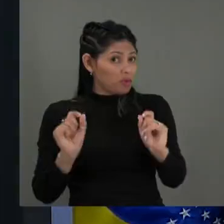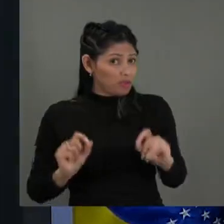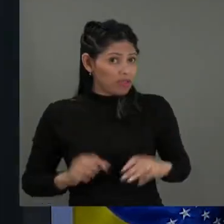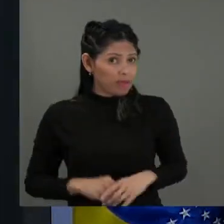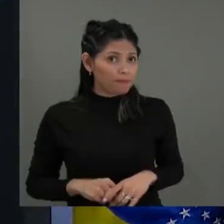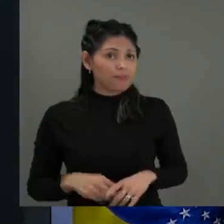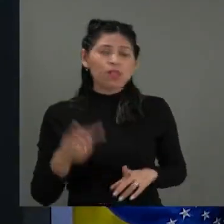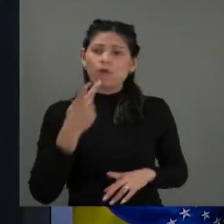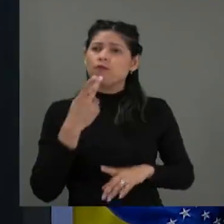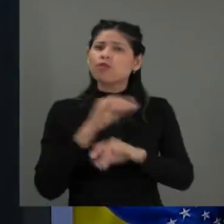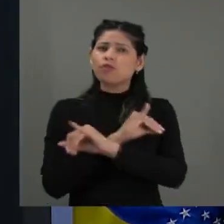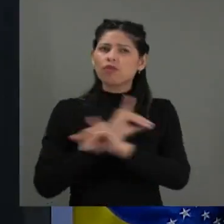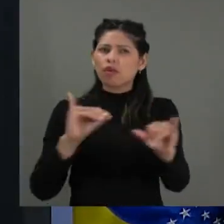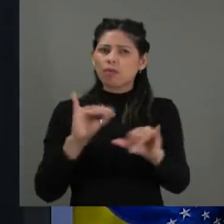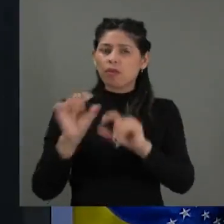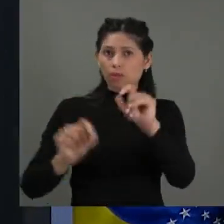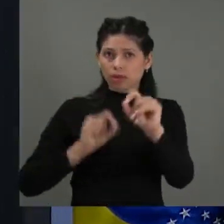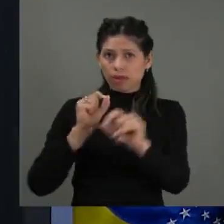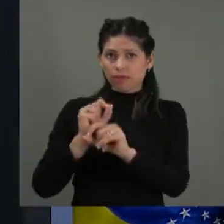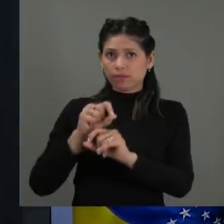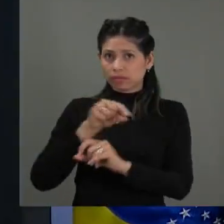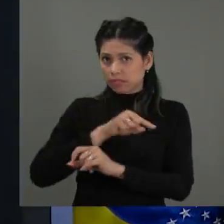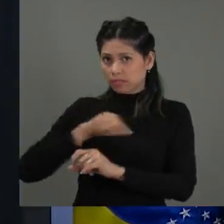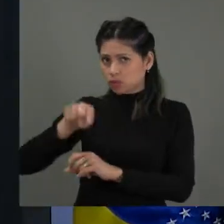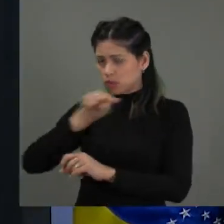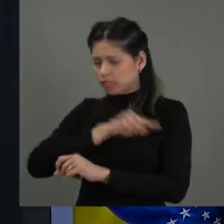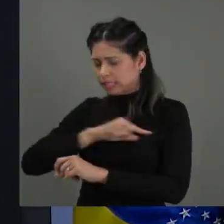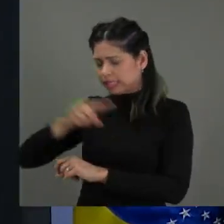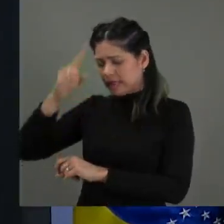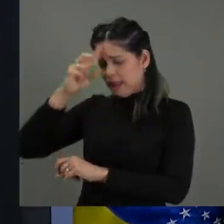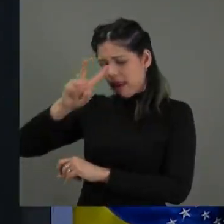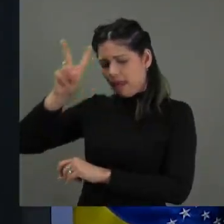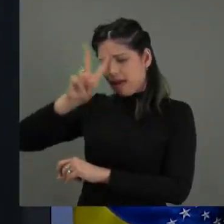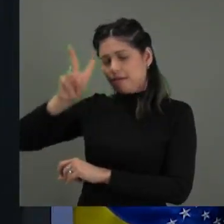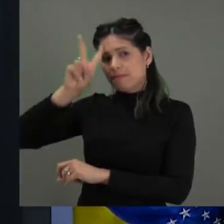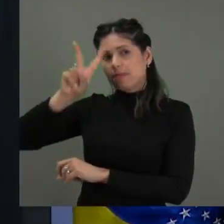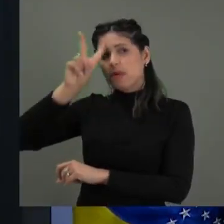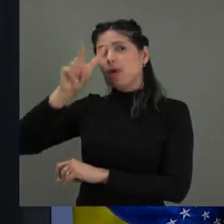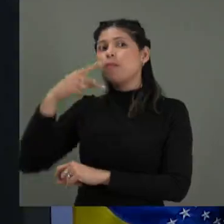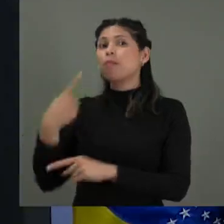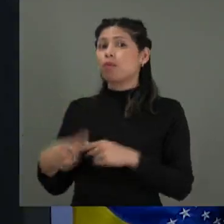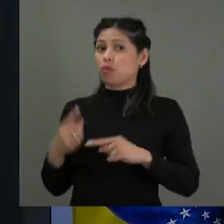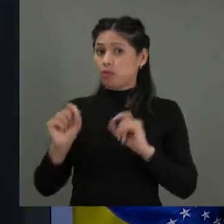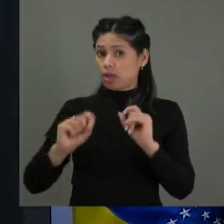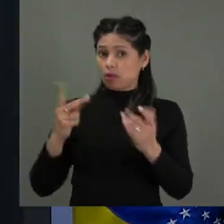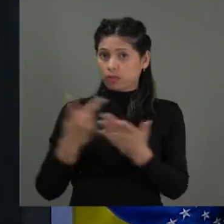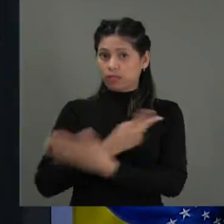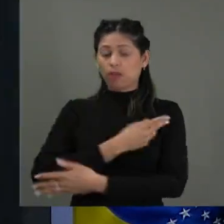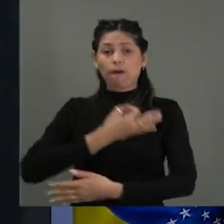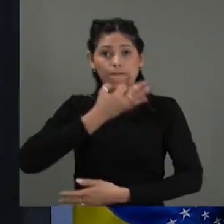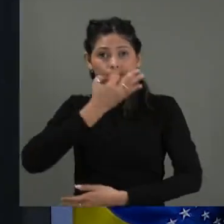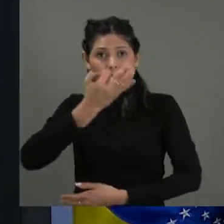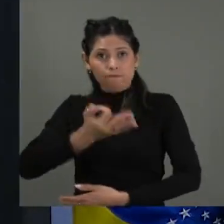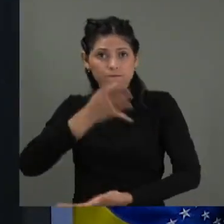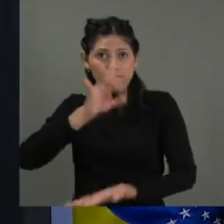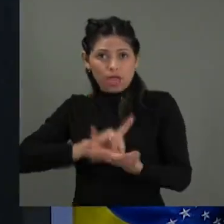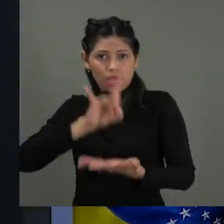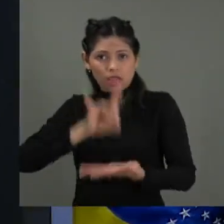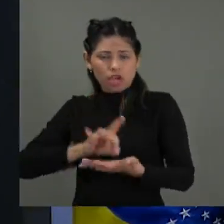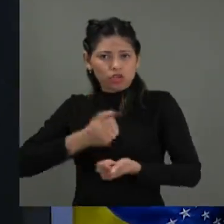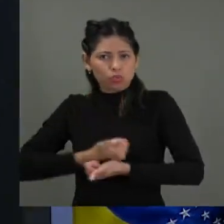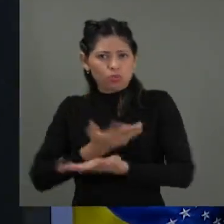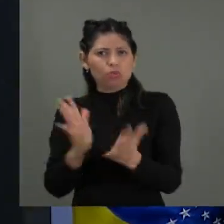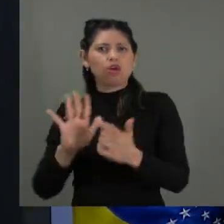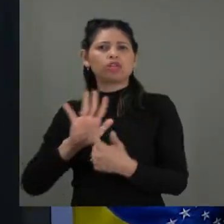para vocês, para a gente rememorar, porque a verdade tem que ser entregue para a população. Em